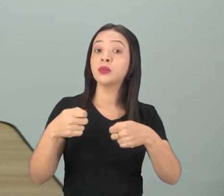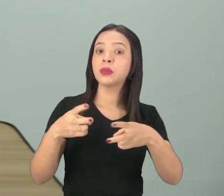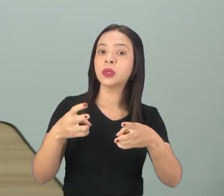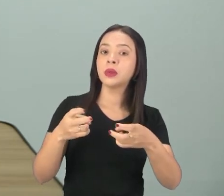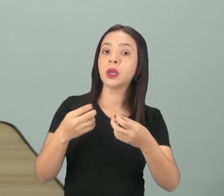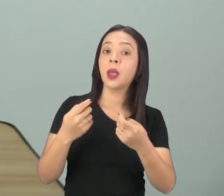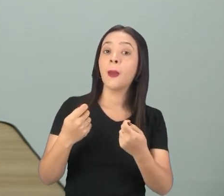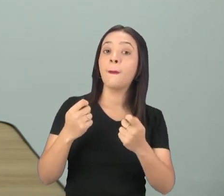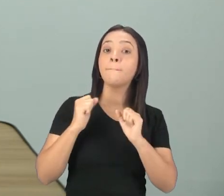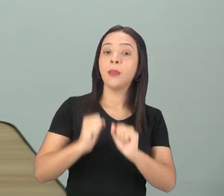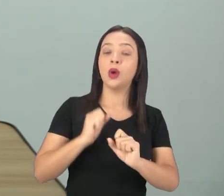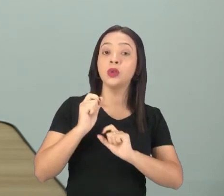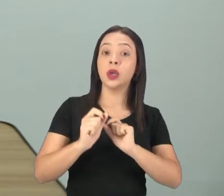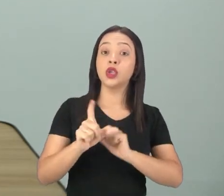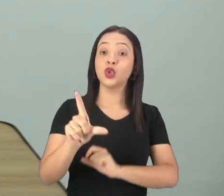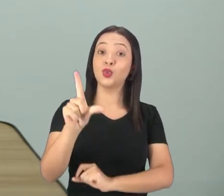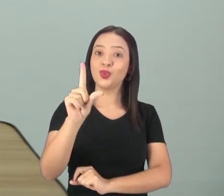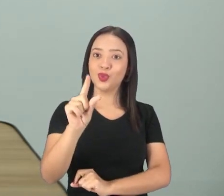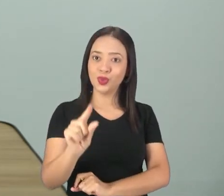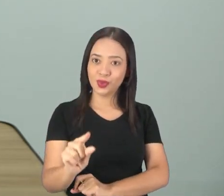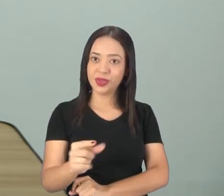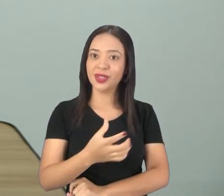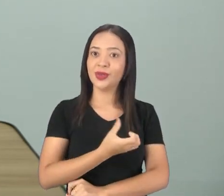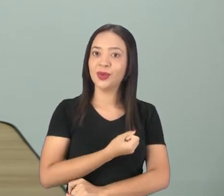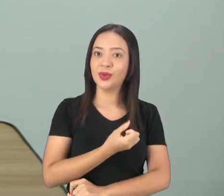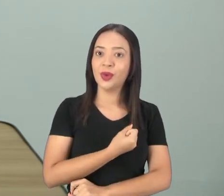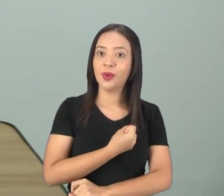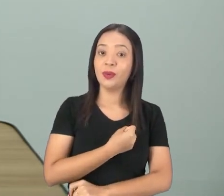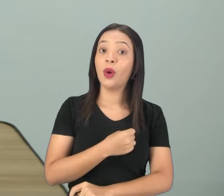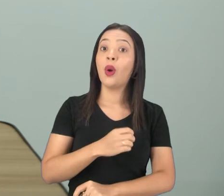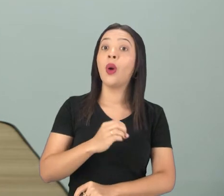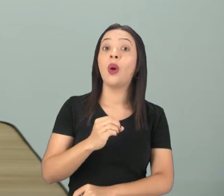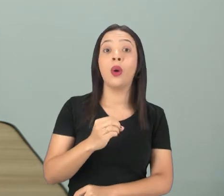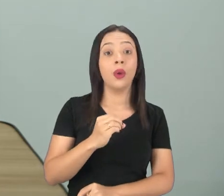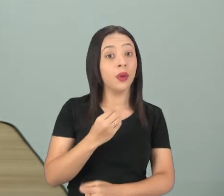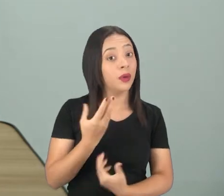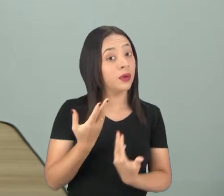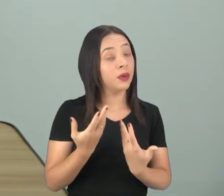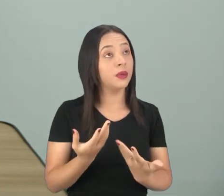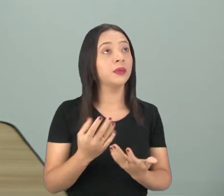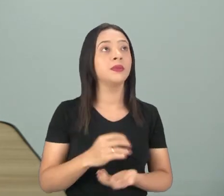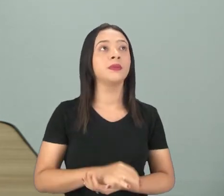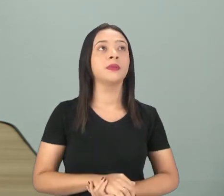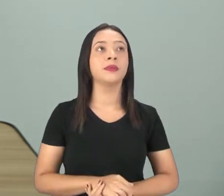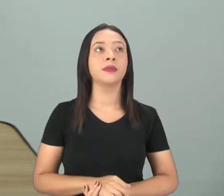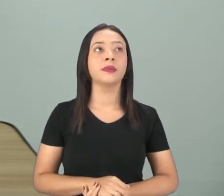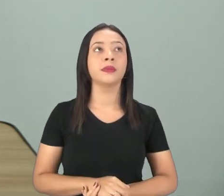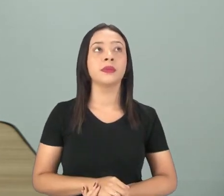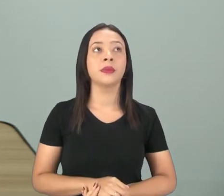diminuir ou, né, os números estão cada vez mais aumentando, como eu estou falando aqui.